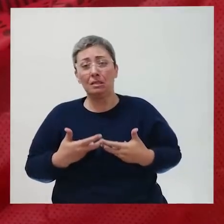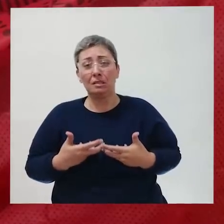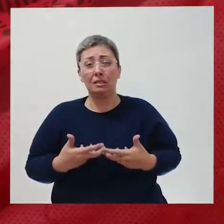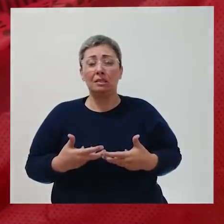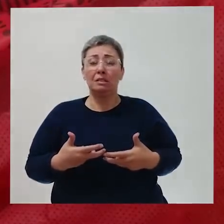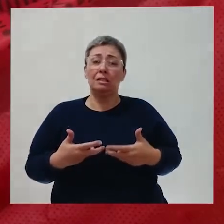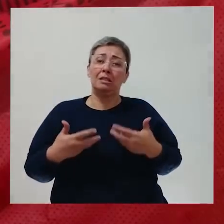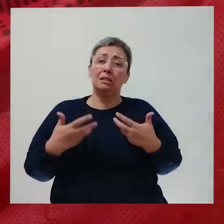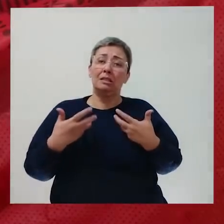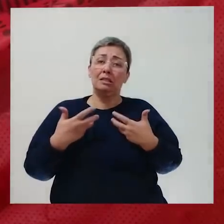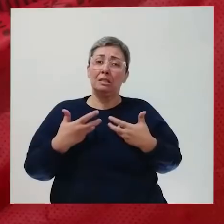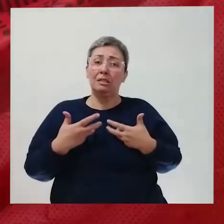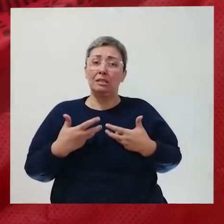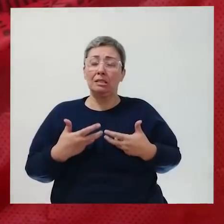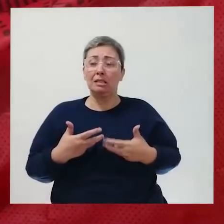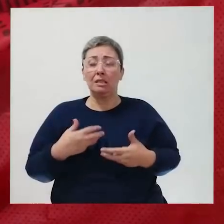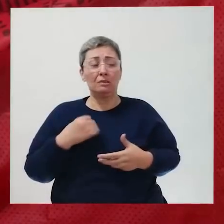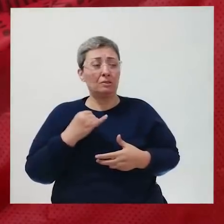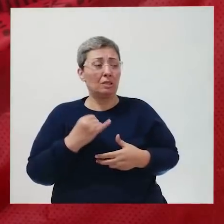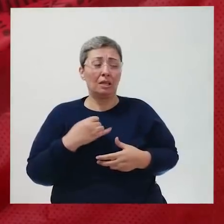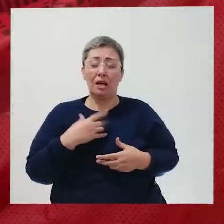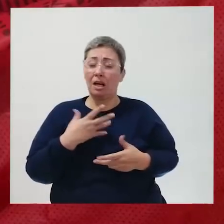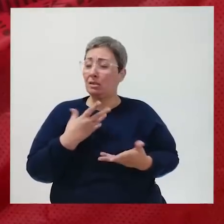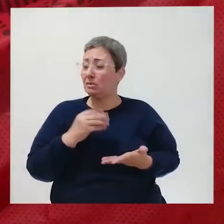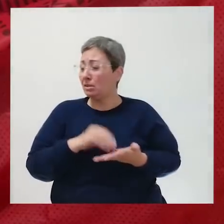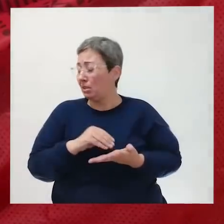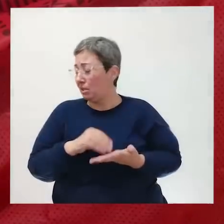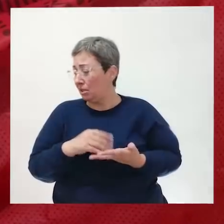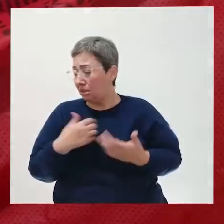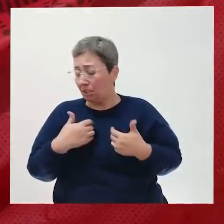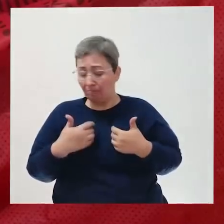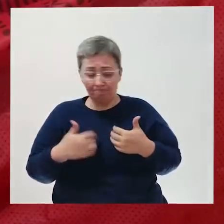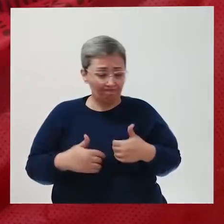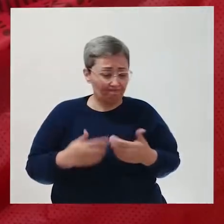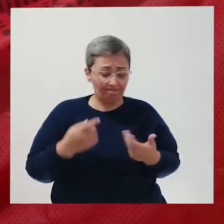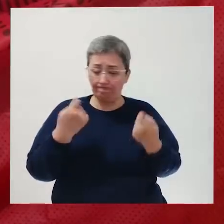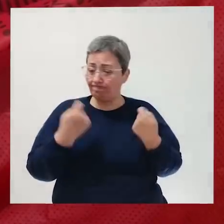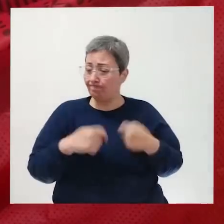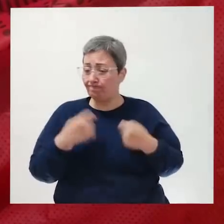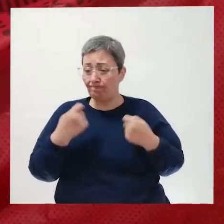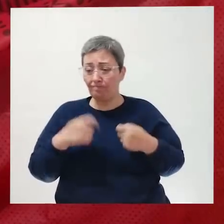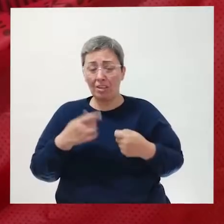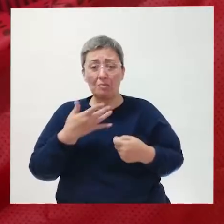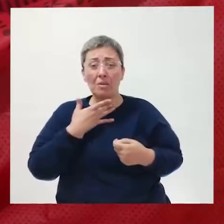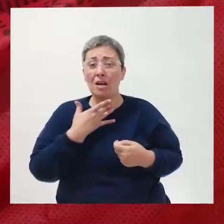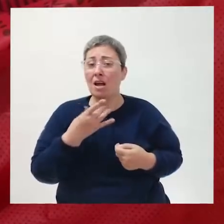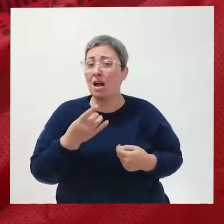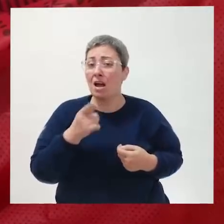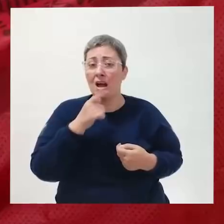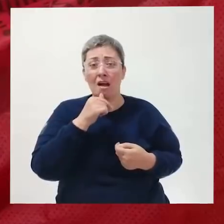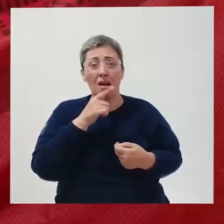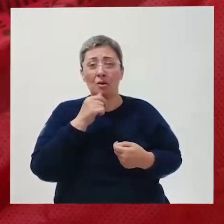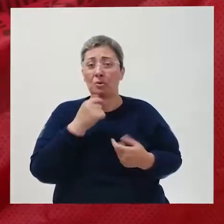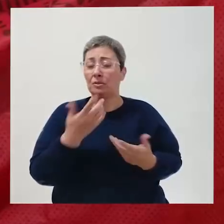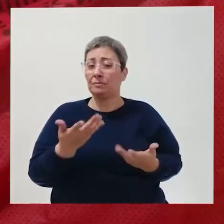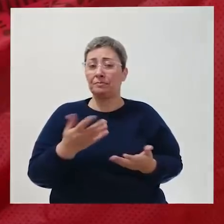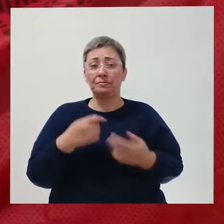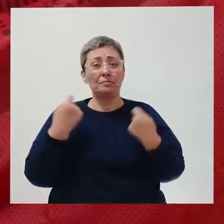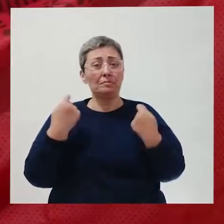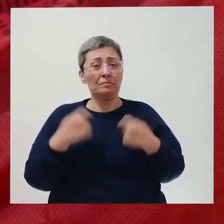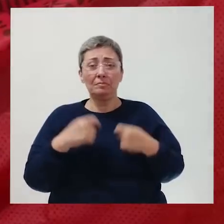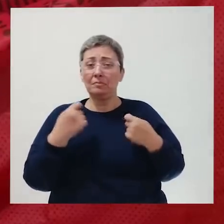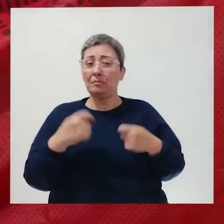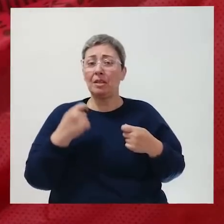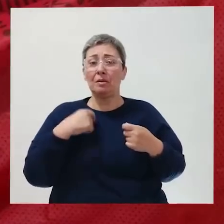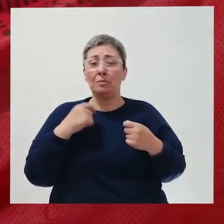E disse: eu não tenho mais forças. Eu preciso de um gole de água. De